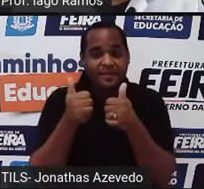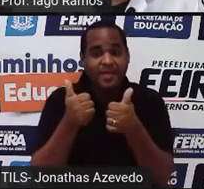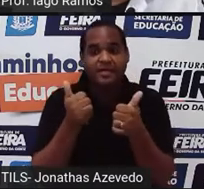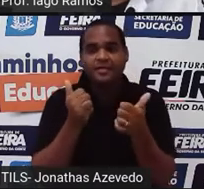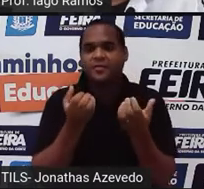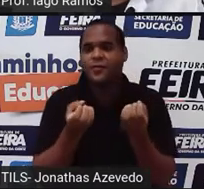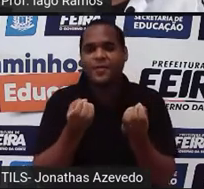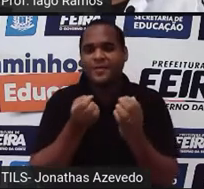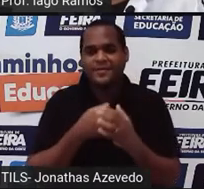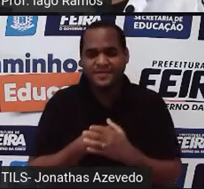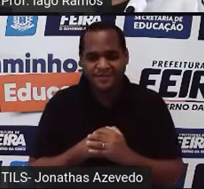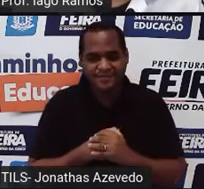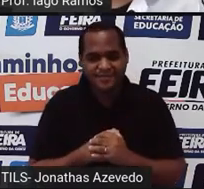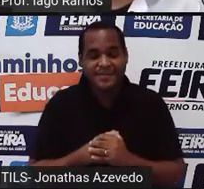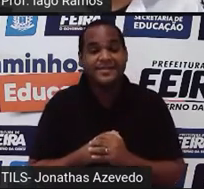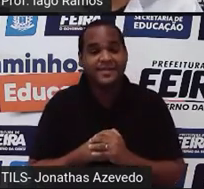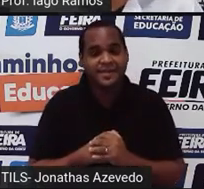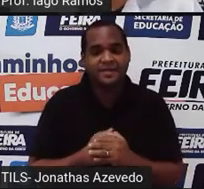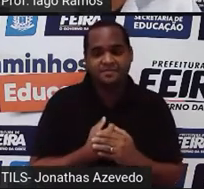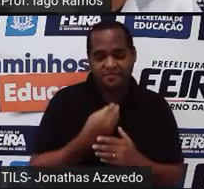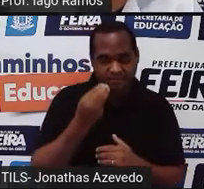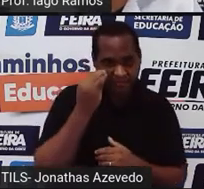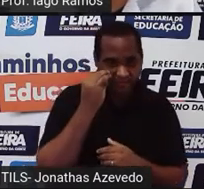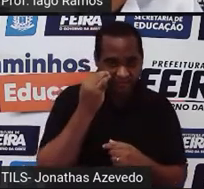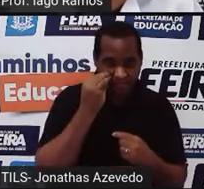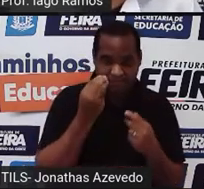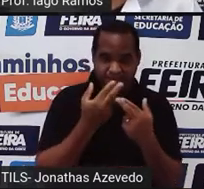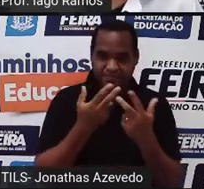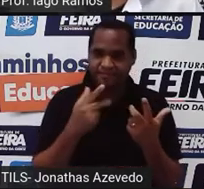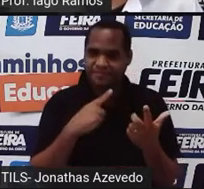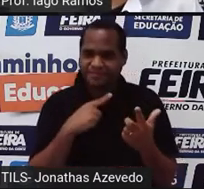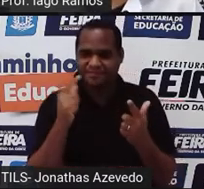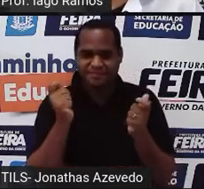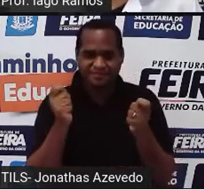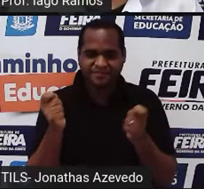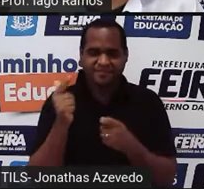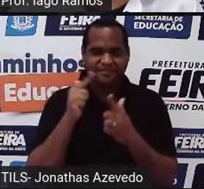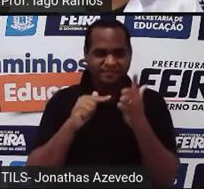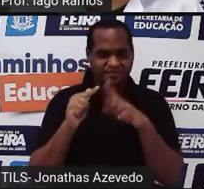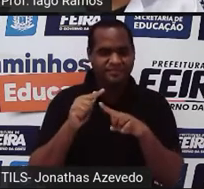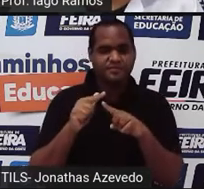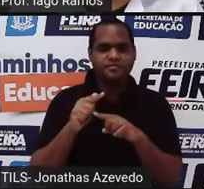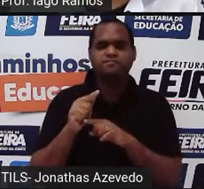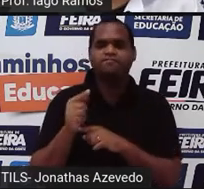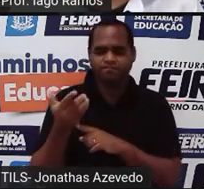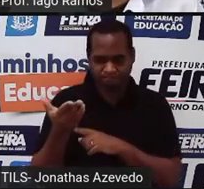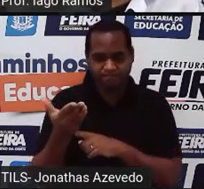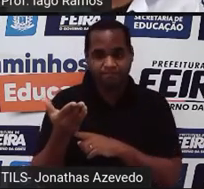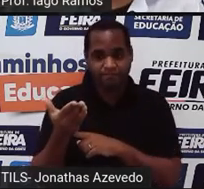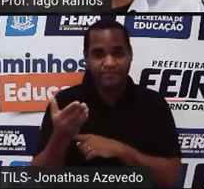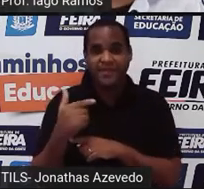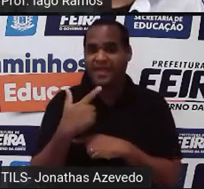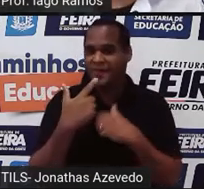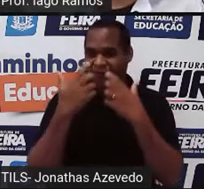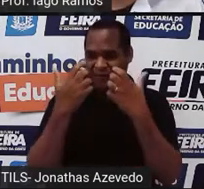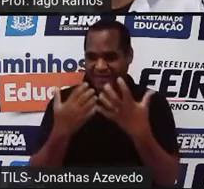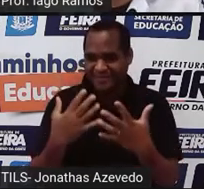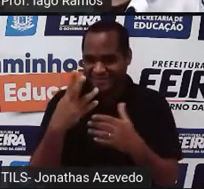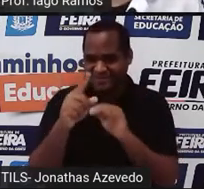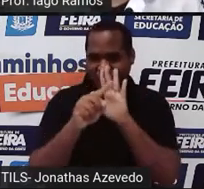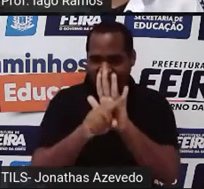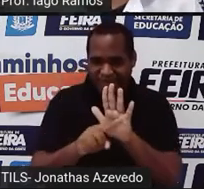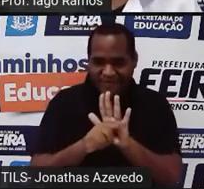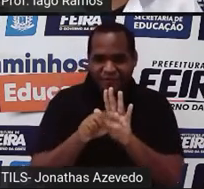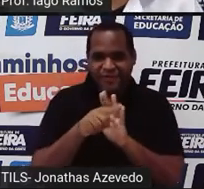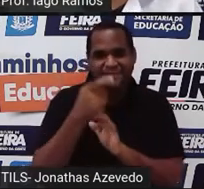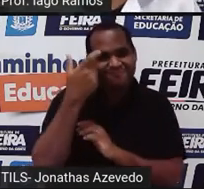acontecer? Então tenta pensar um pouquinho. Só que assim, olha só, eu vou te fazer pensar,